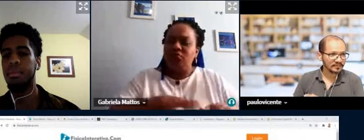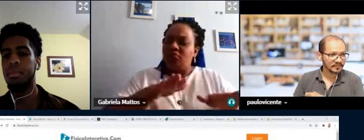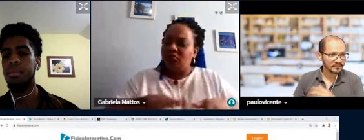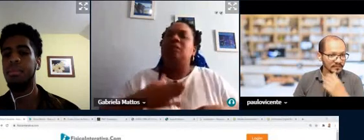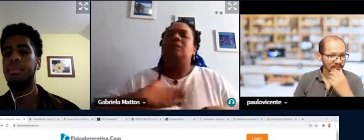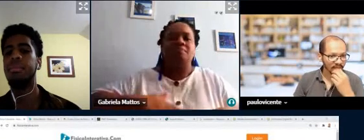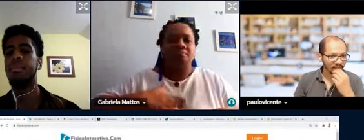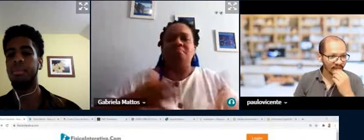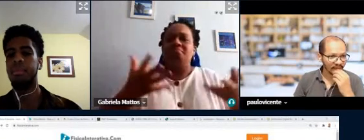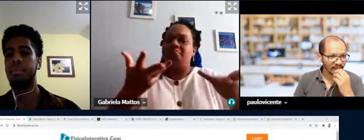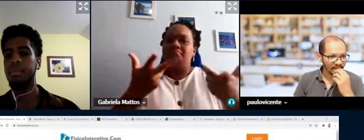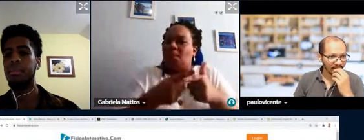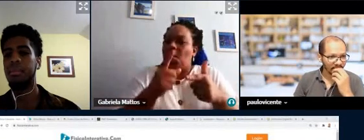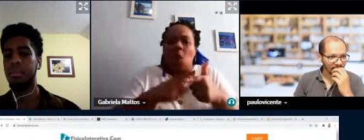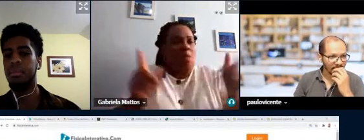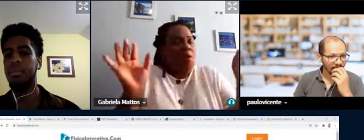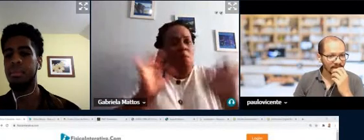tivemos problema nenhum.